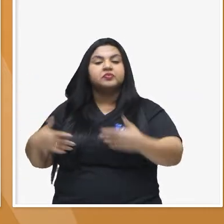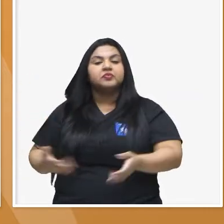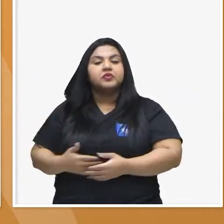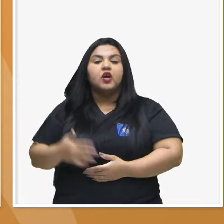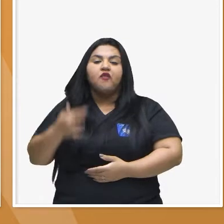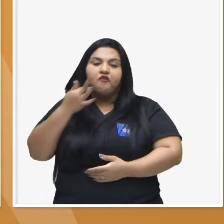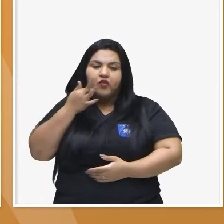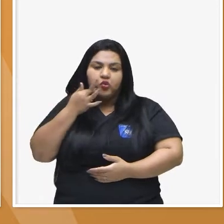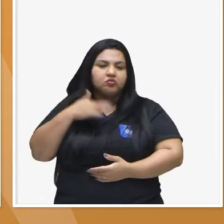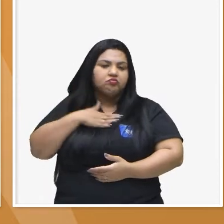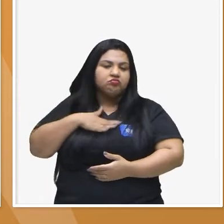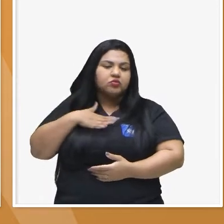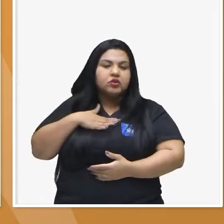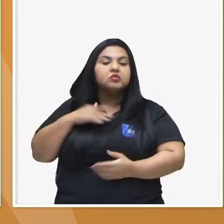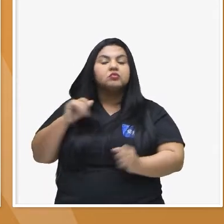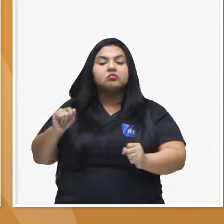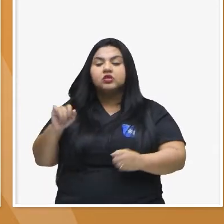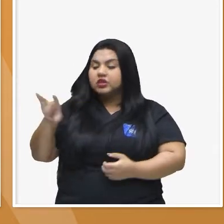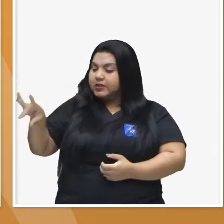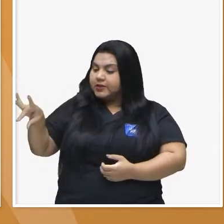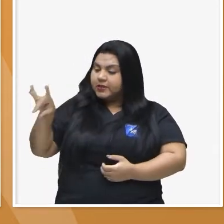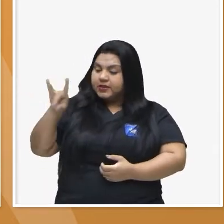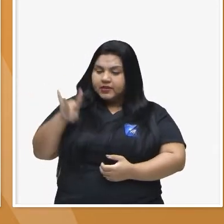aí. Essa semente,